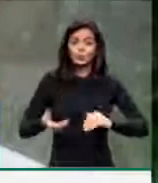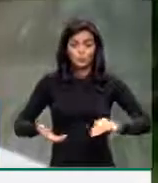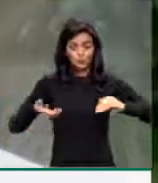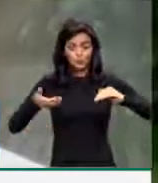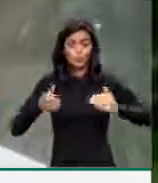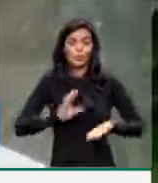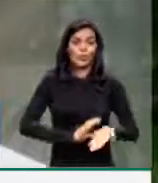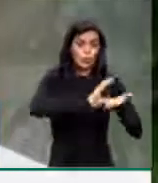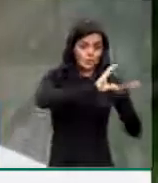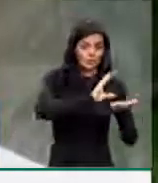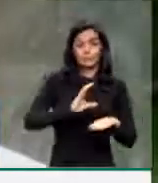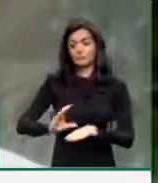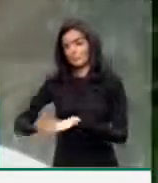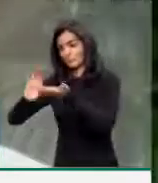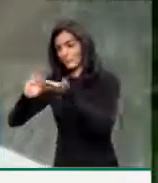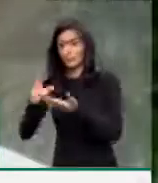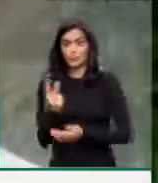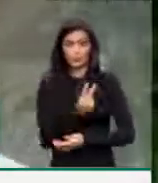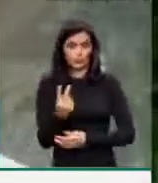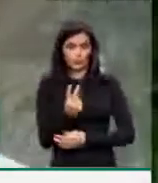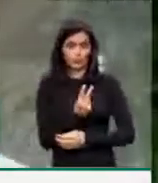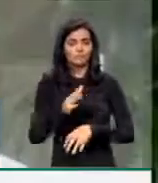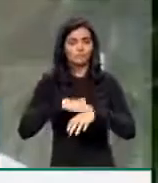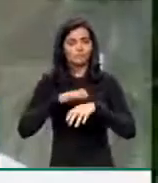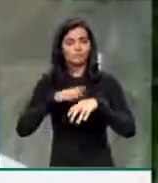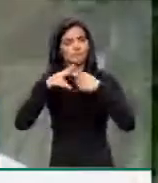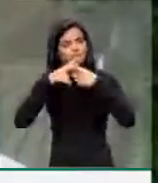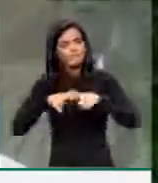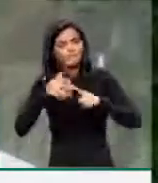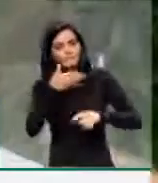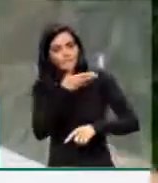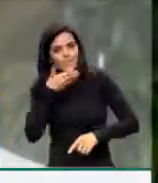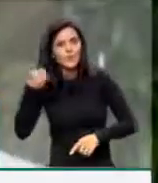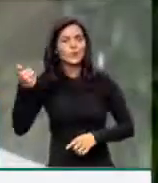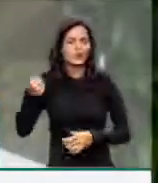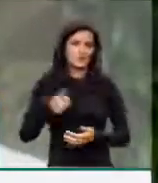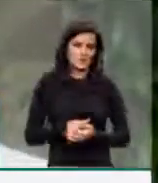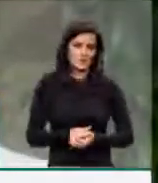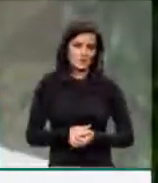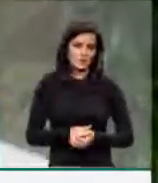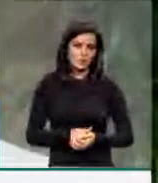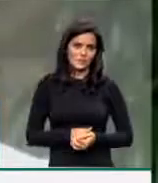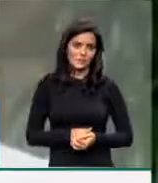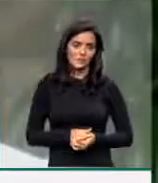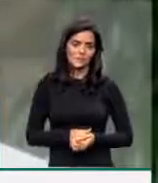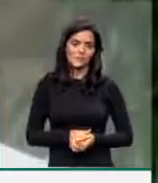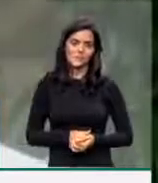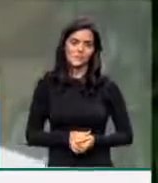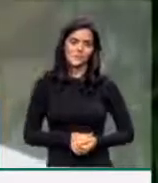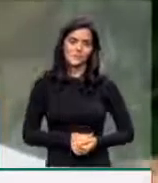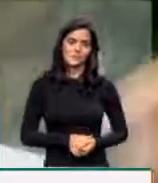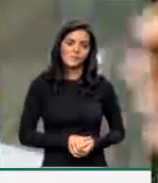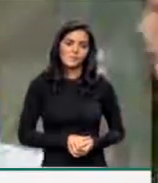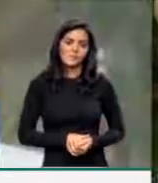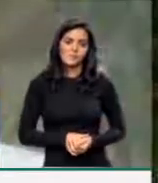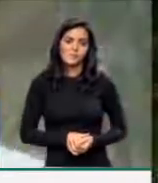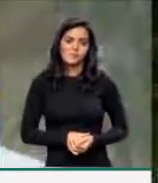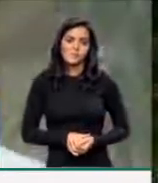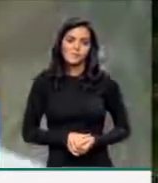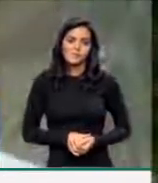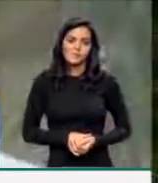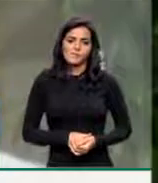conselhos no tempo em que estão aprimorando a democracia brasileira. Por isso é com muita satisfação que aqui